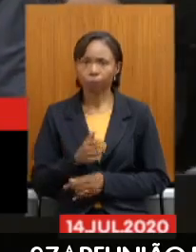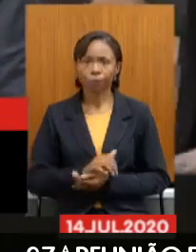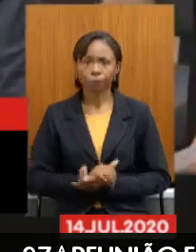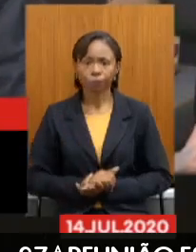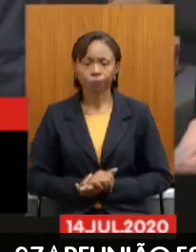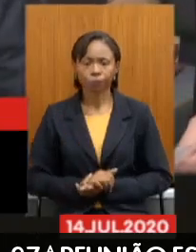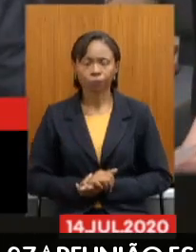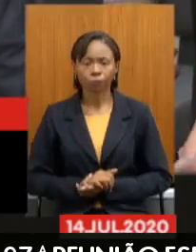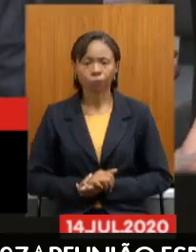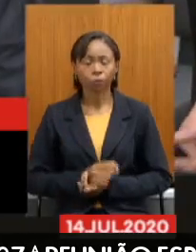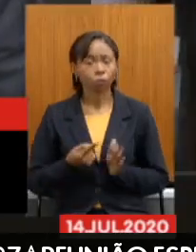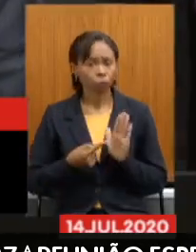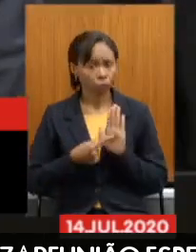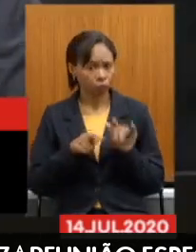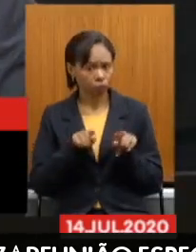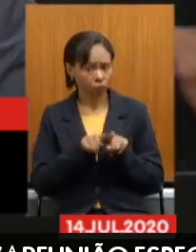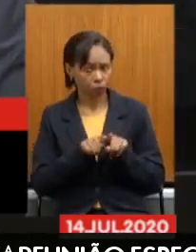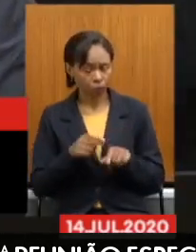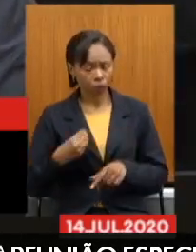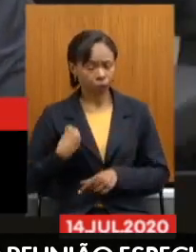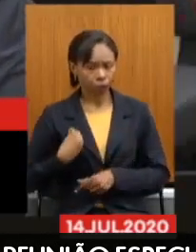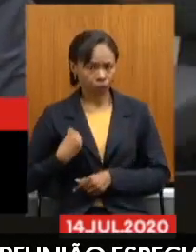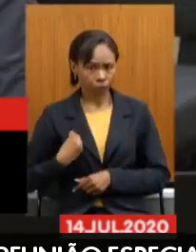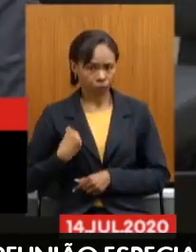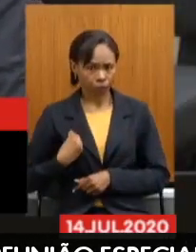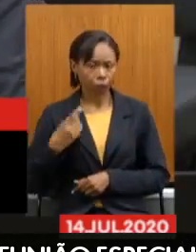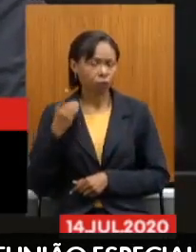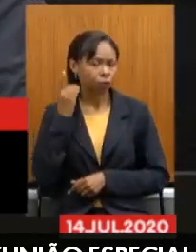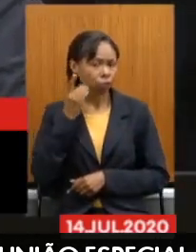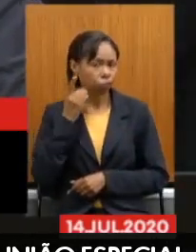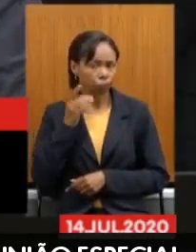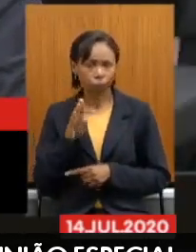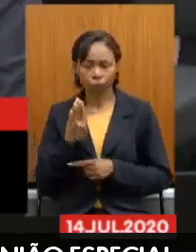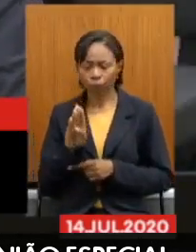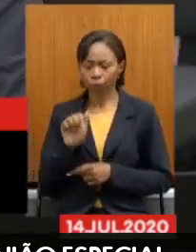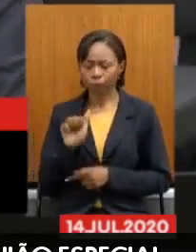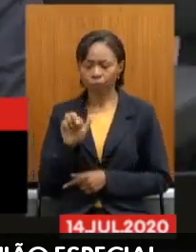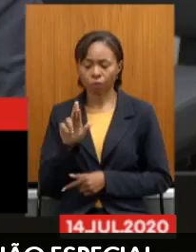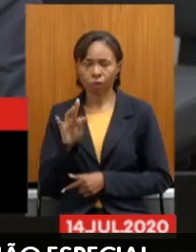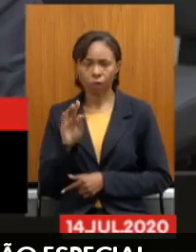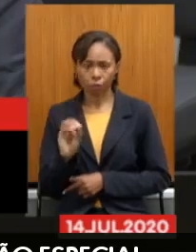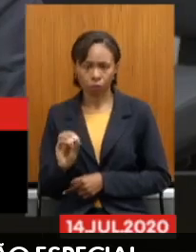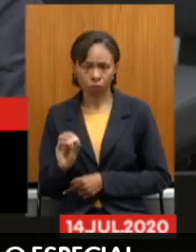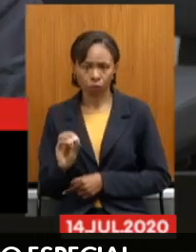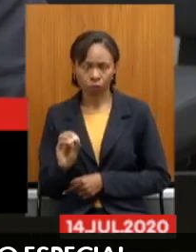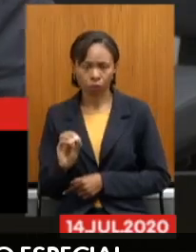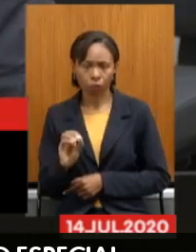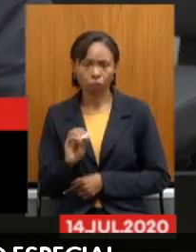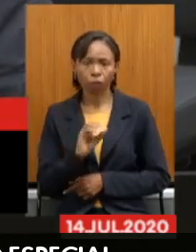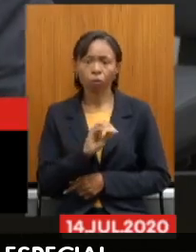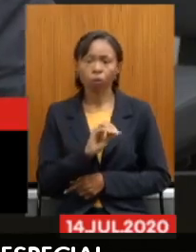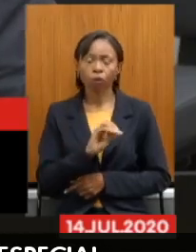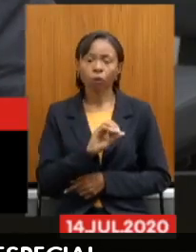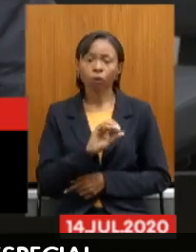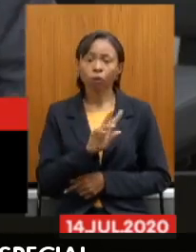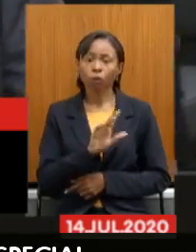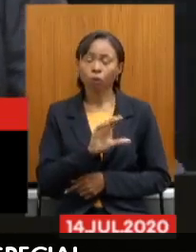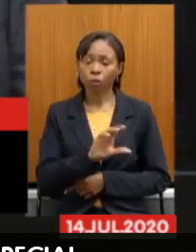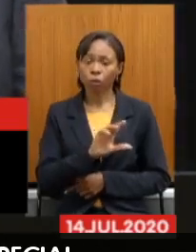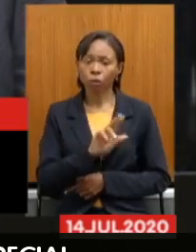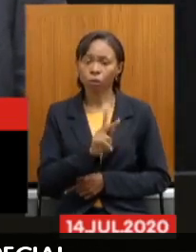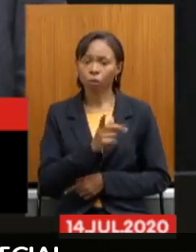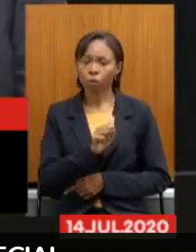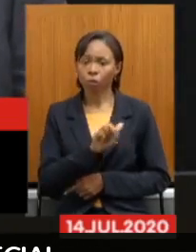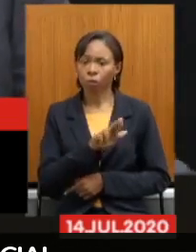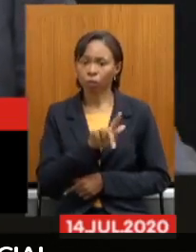Registro ainda as presenças dos deputados Bartô, deputado Charles Santos.